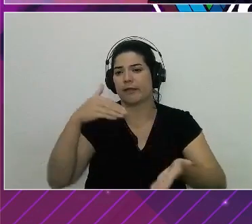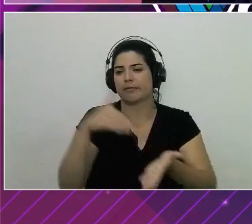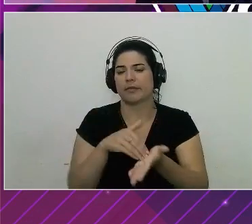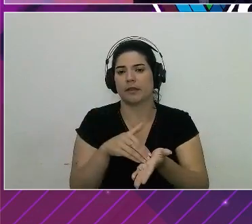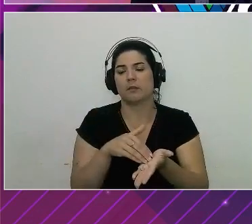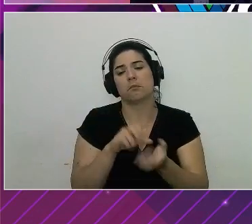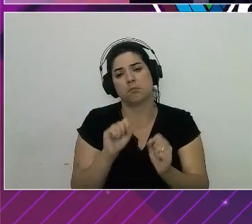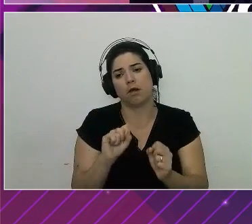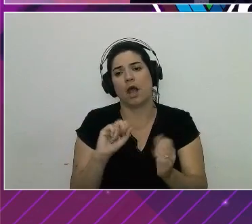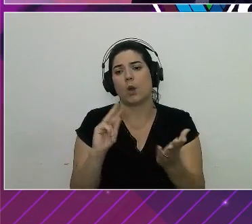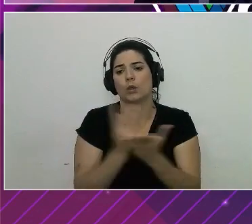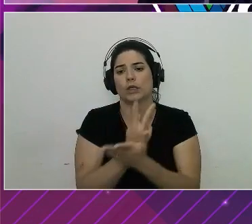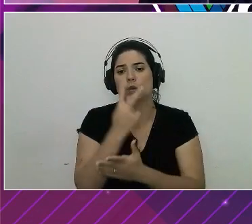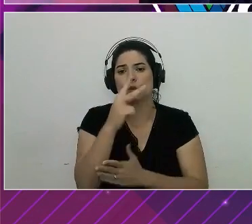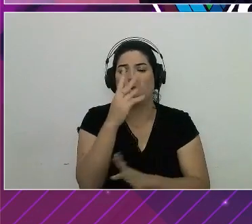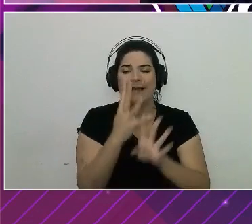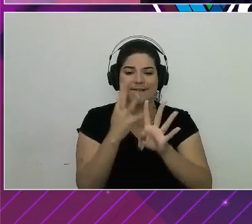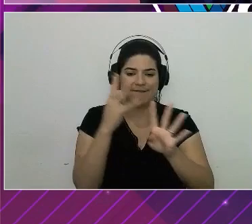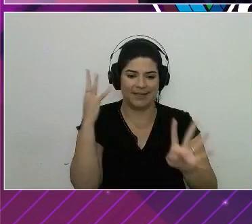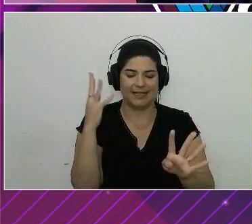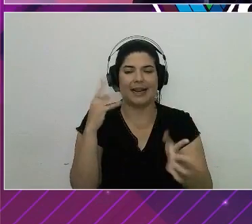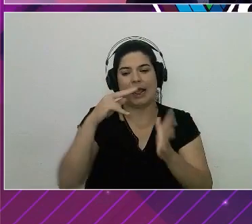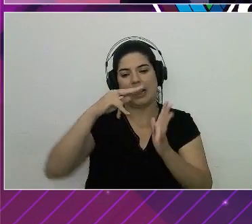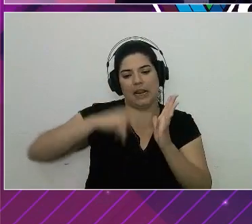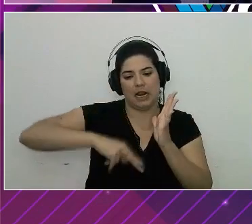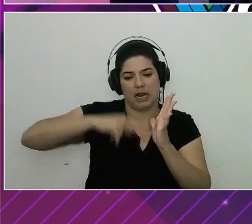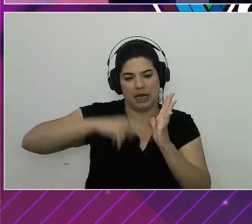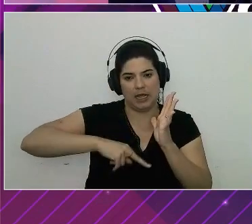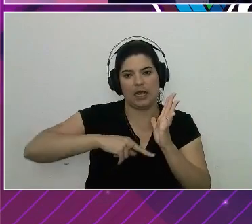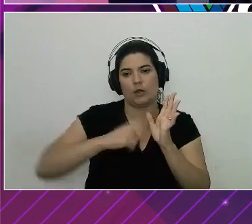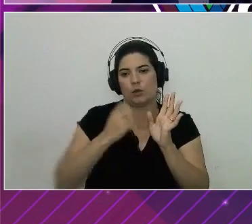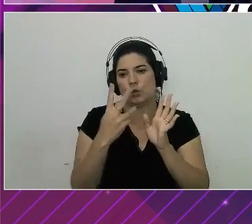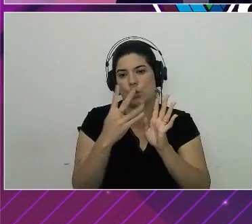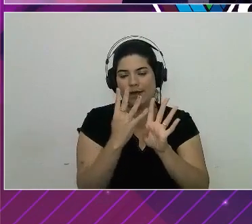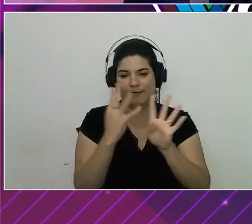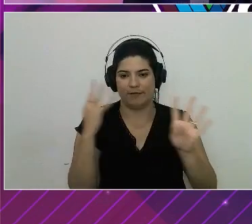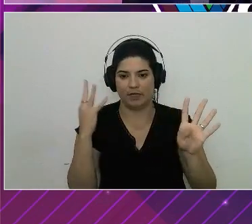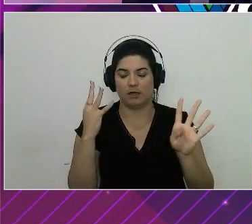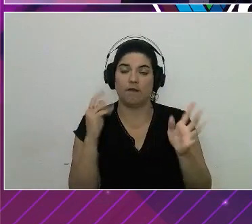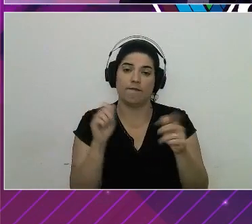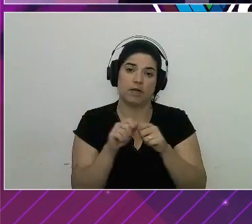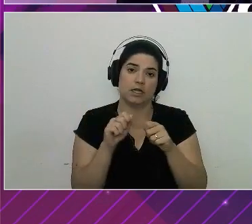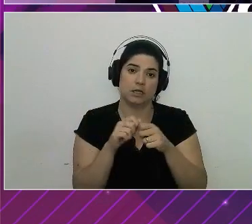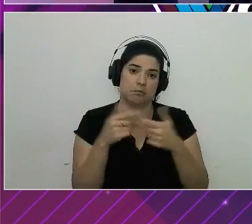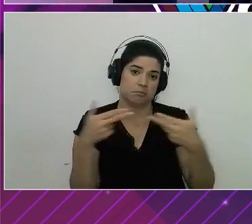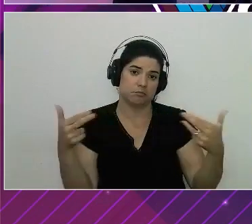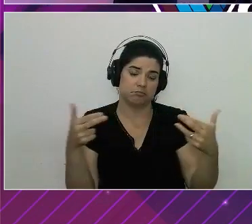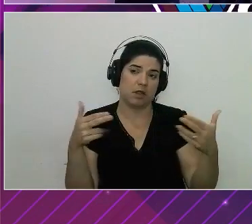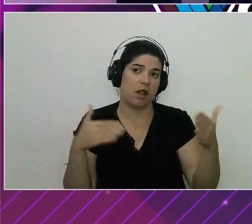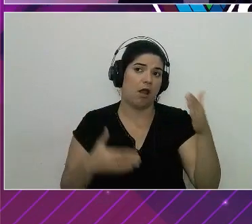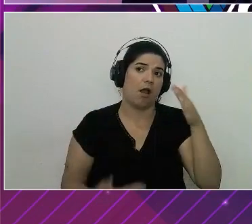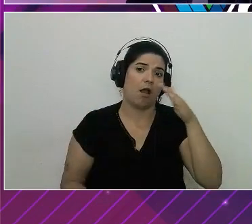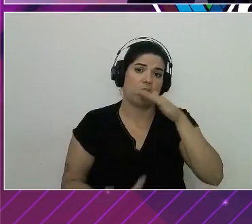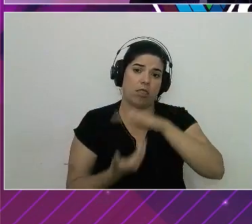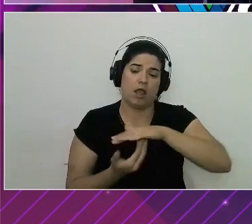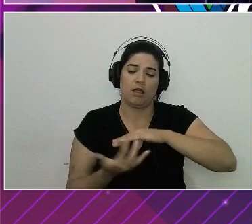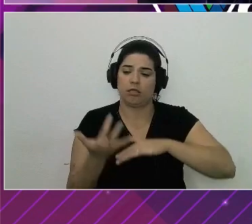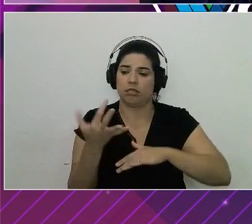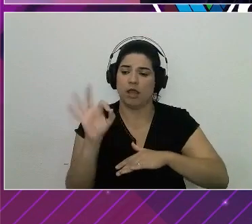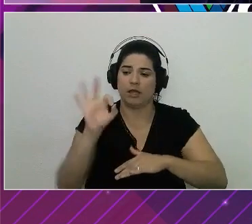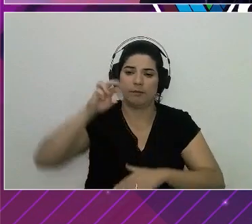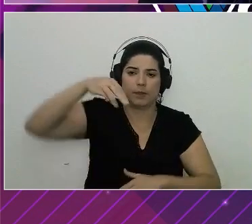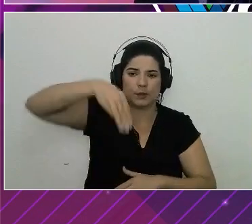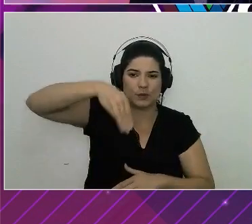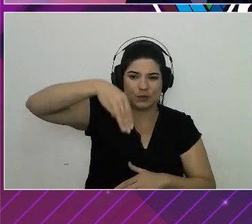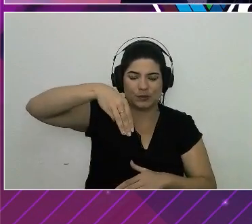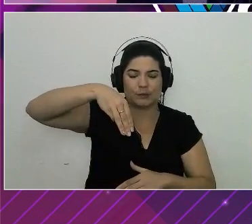o processo de fila que lê a sua fila lá e faça alguma coisa, dure no máximo 10 minutos. Então, você pode